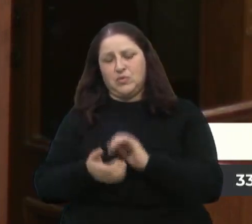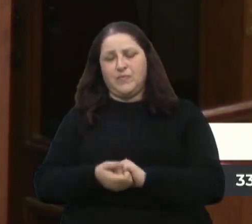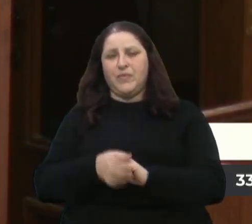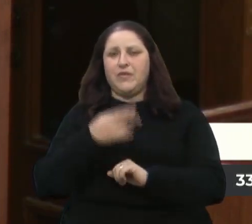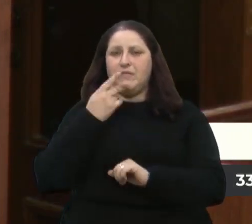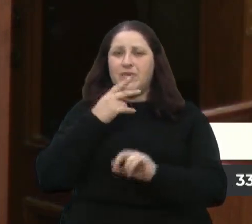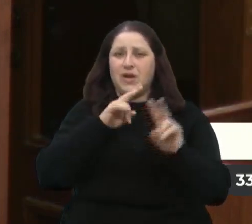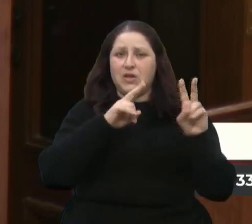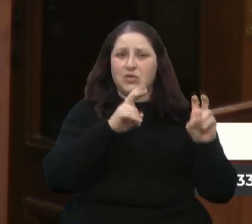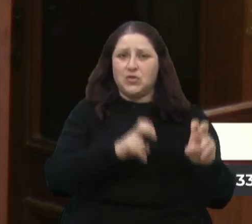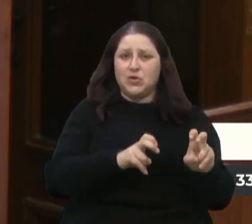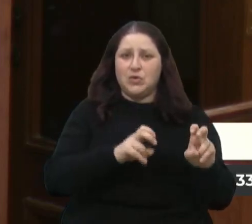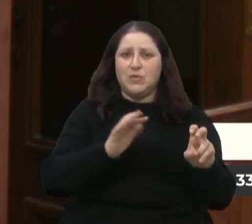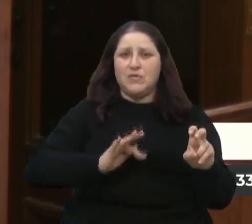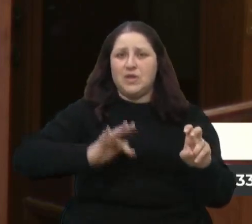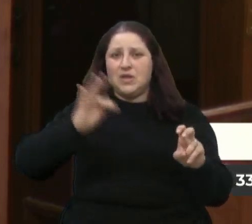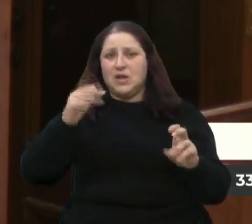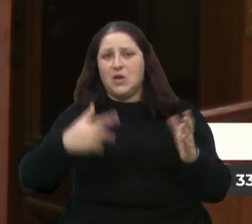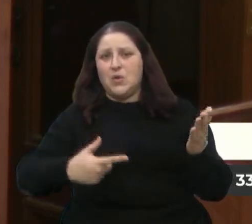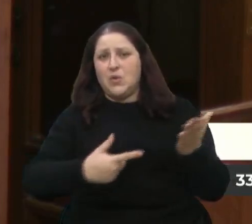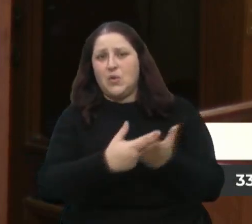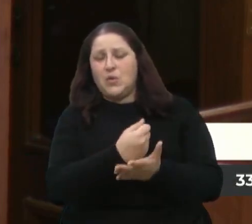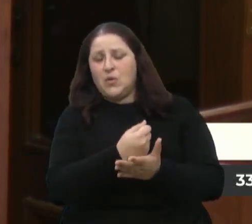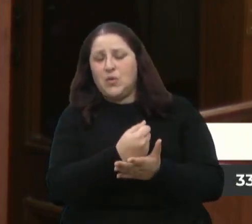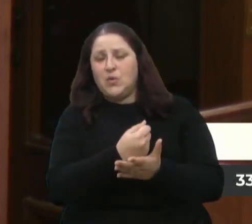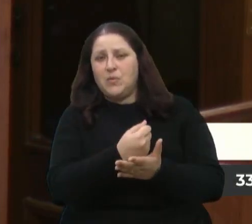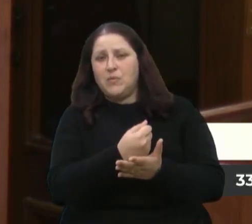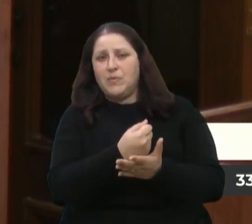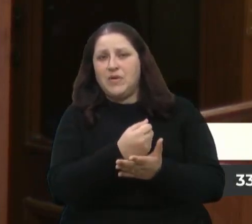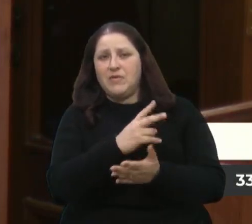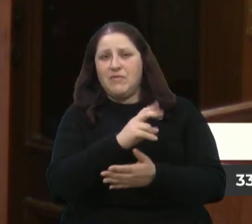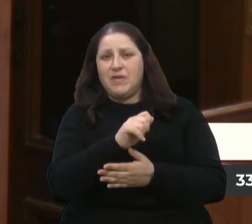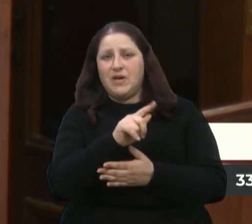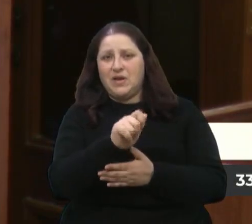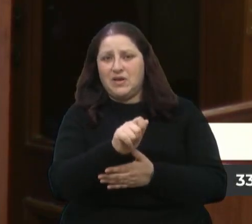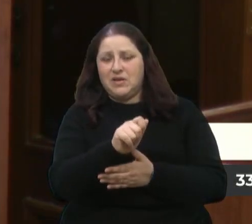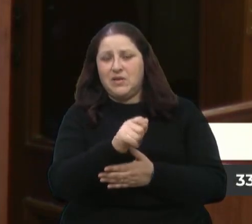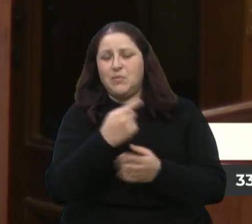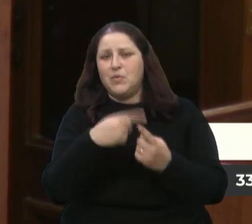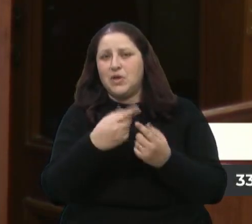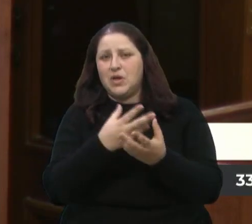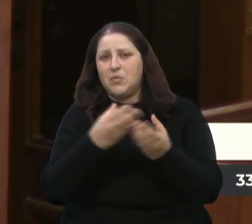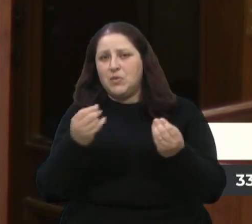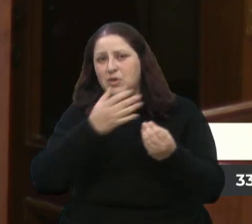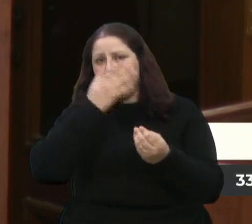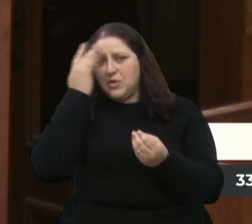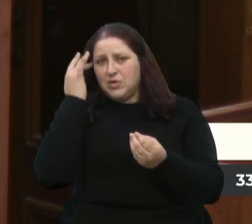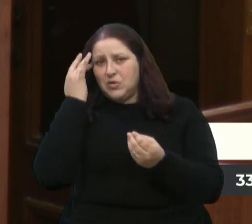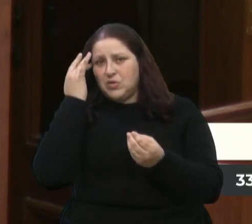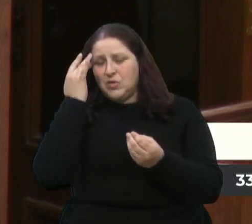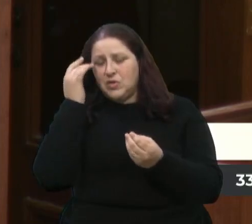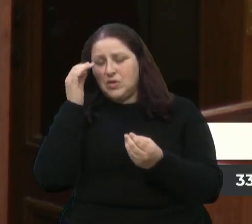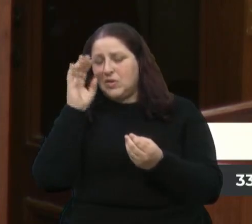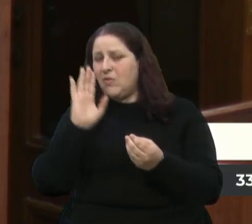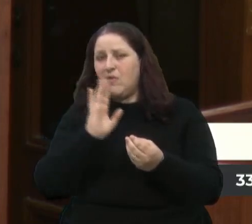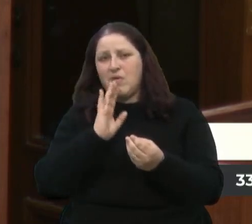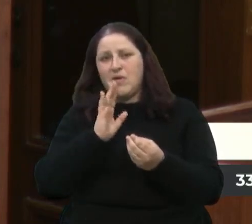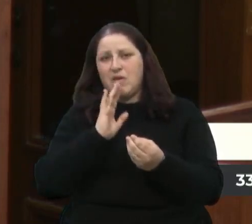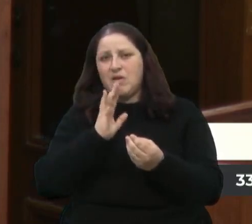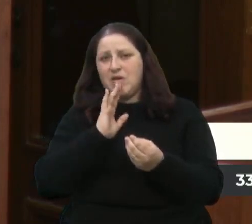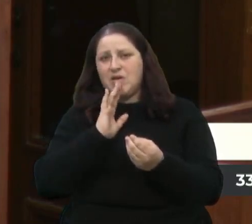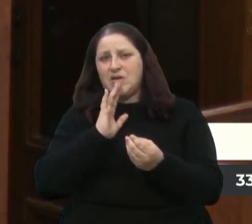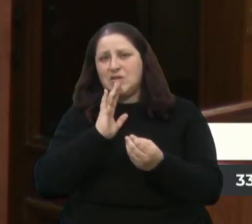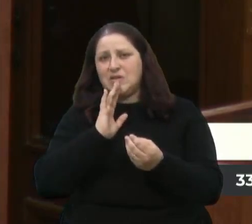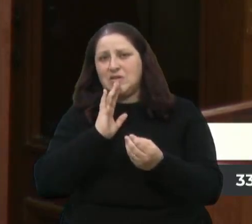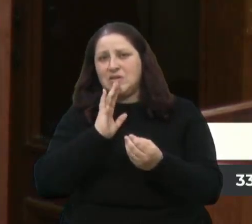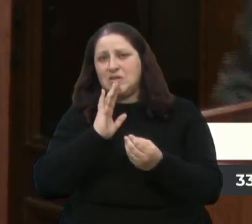porque muitas pessoas desconhecem a educação básica e pública. O município despende um valor astronômico